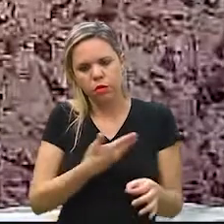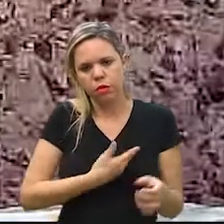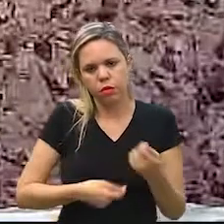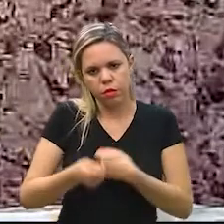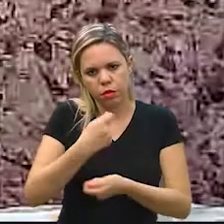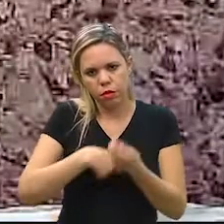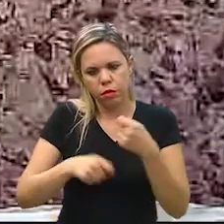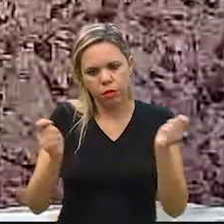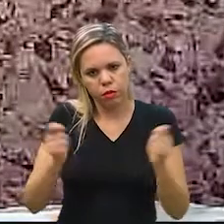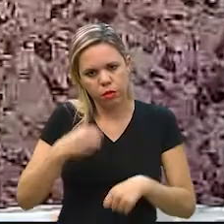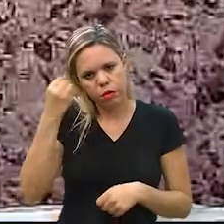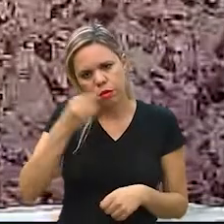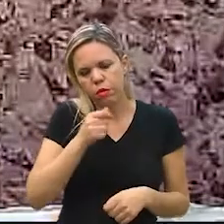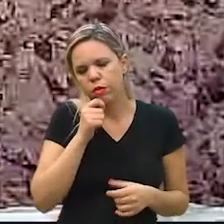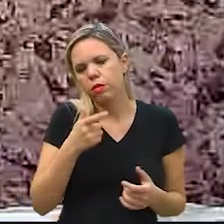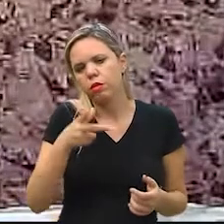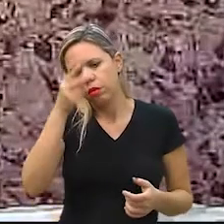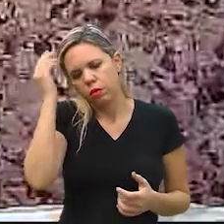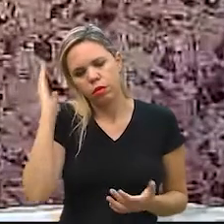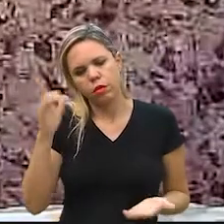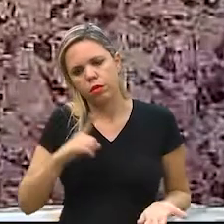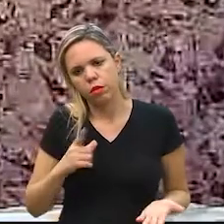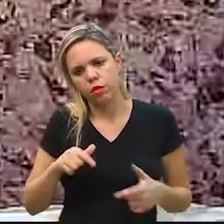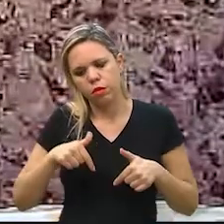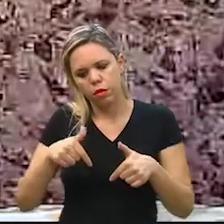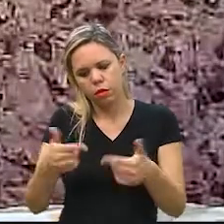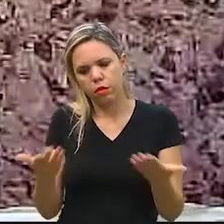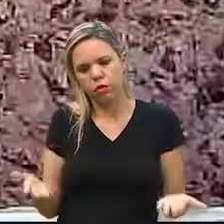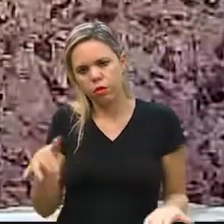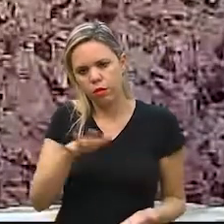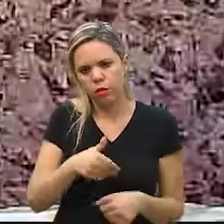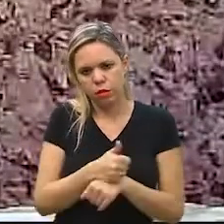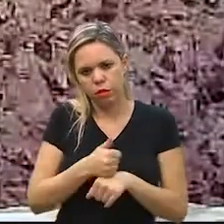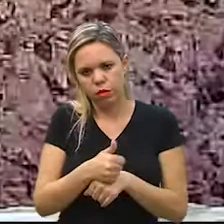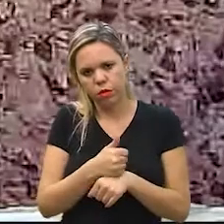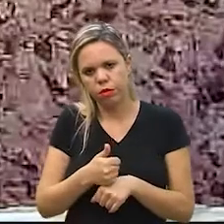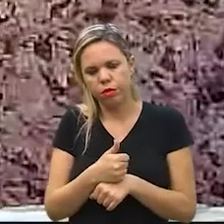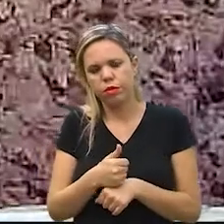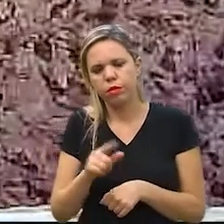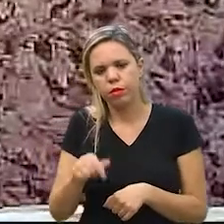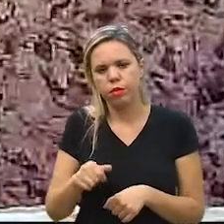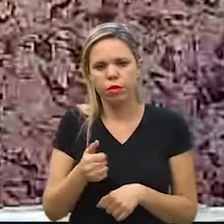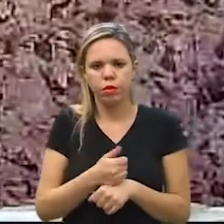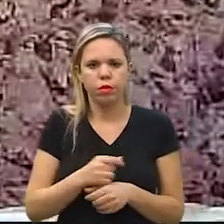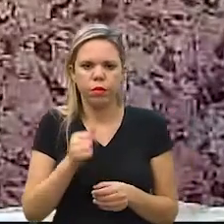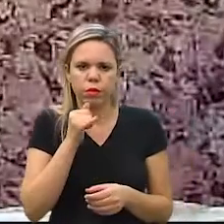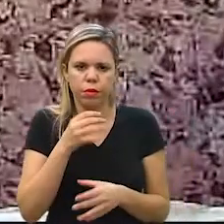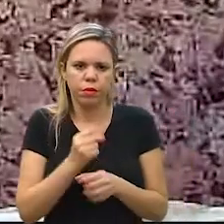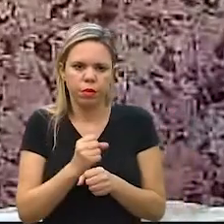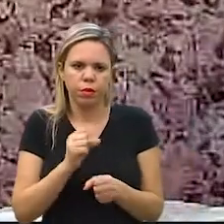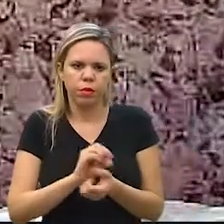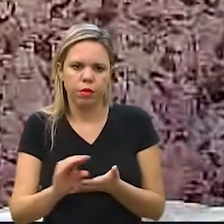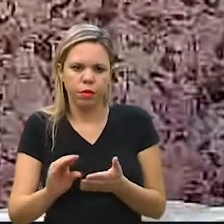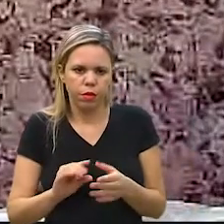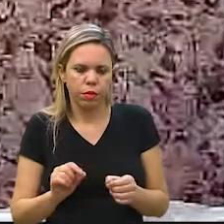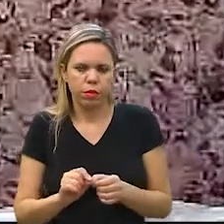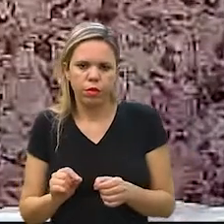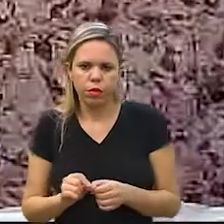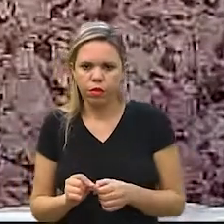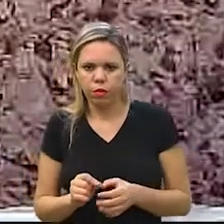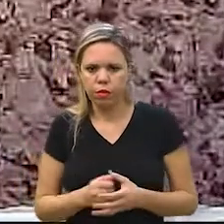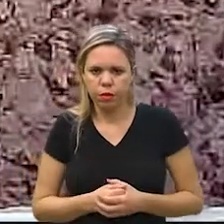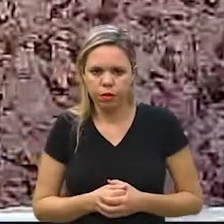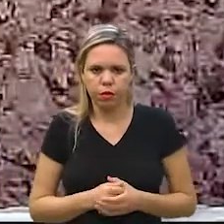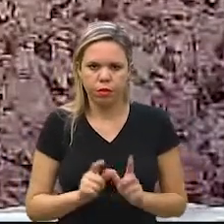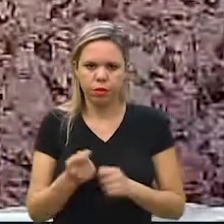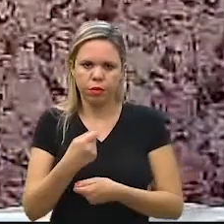pequena capacidade que a prefeitura tem de atuação nessa área, porque essa área de atuação